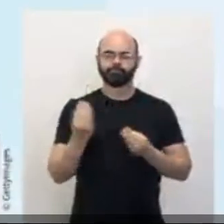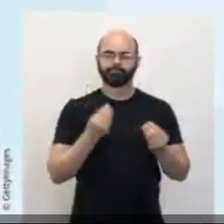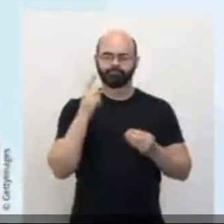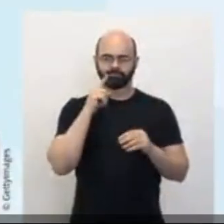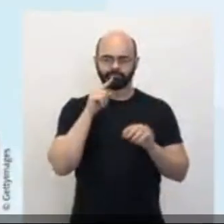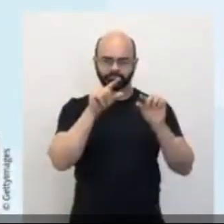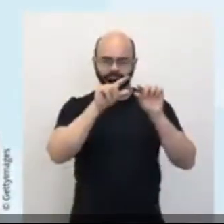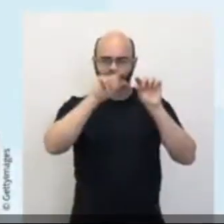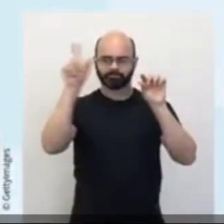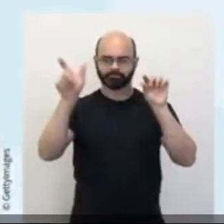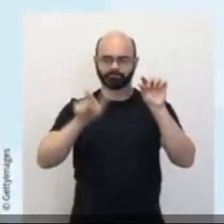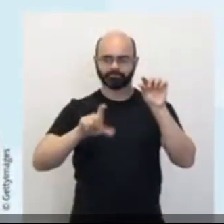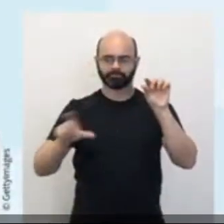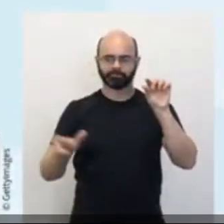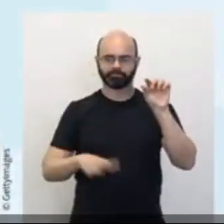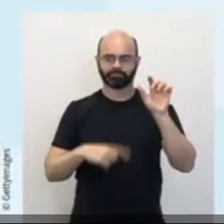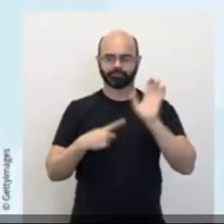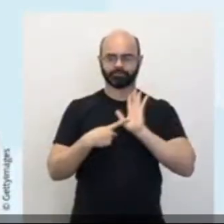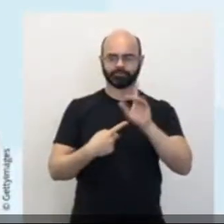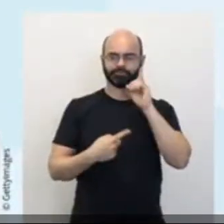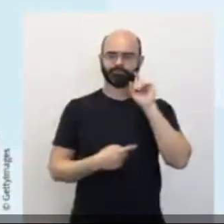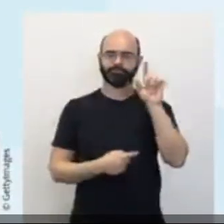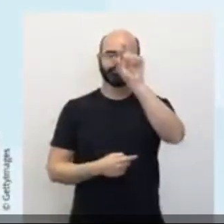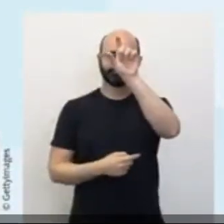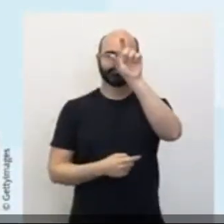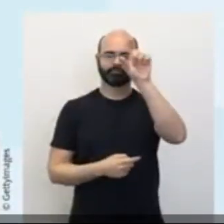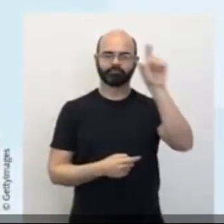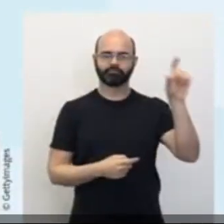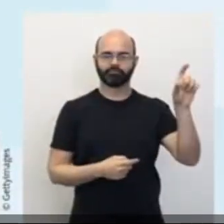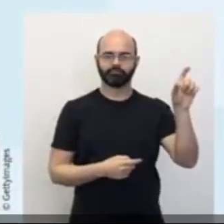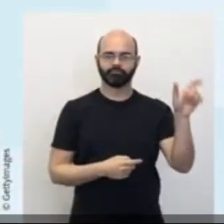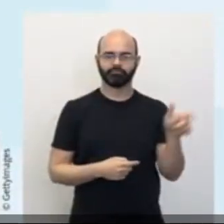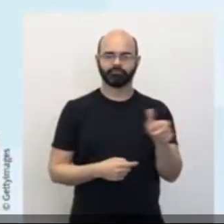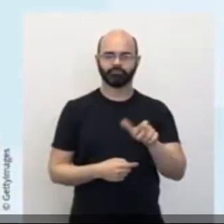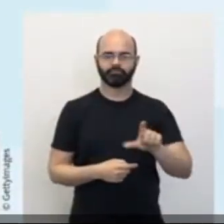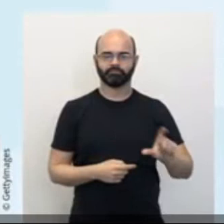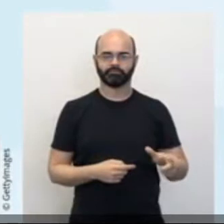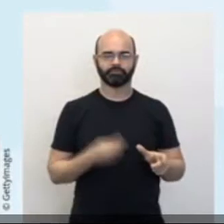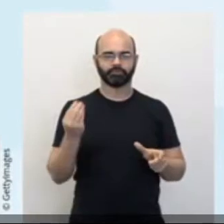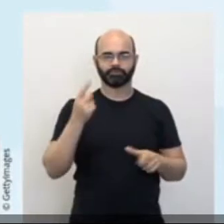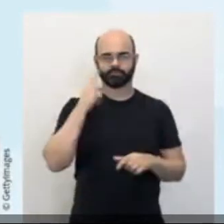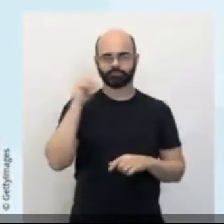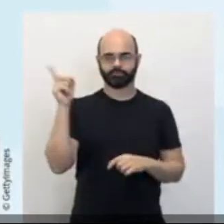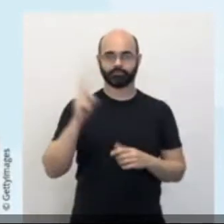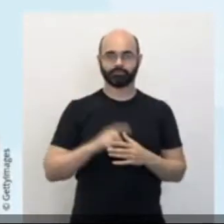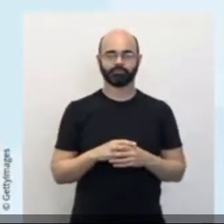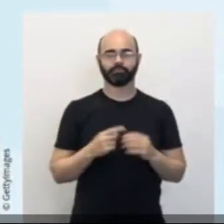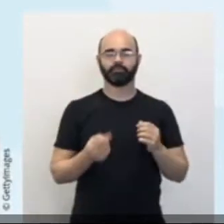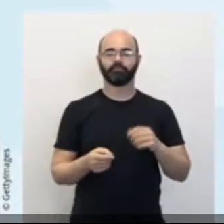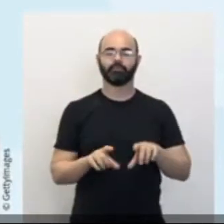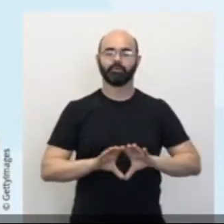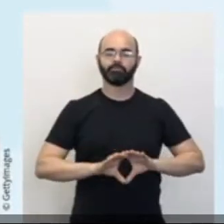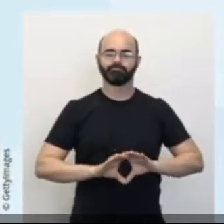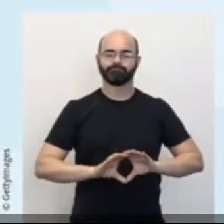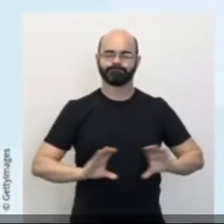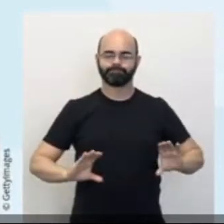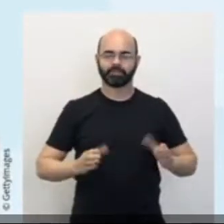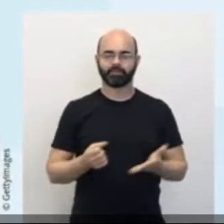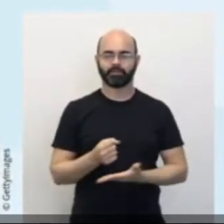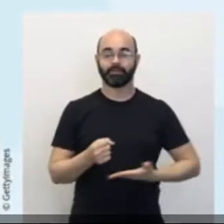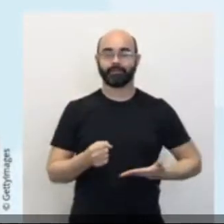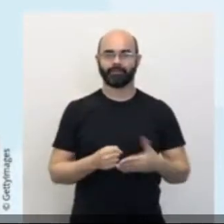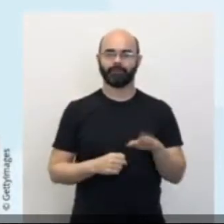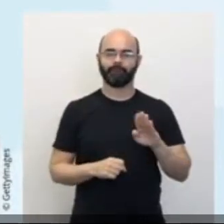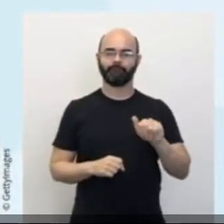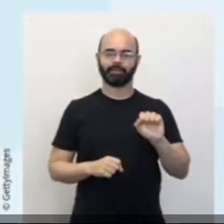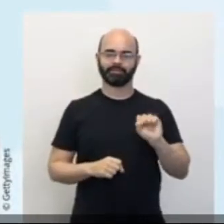telinha para ele, diretor? Então, a anatomia desse braço robótico. Ele funciona assim. Ele tem uma base, no caso aí